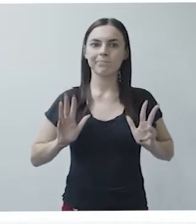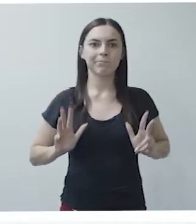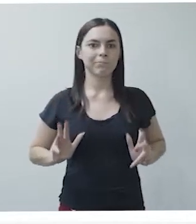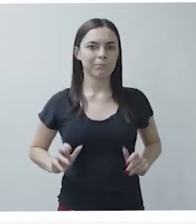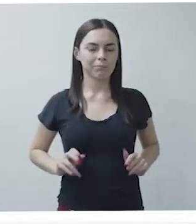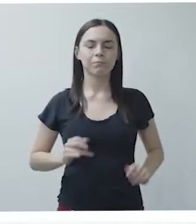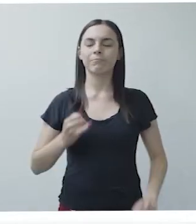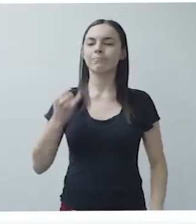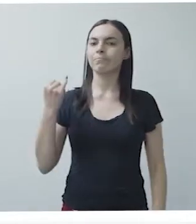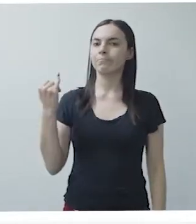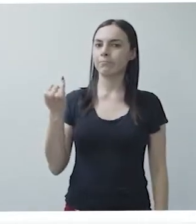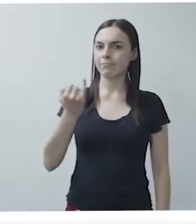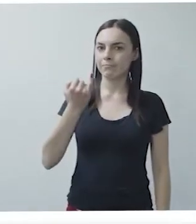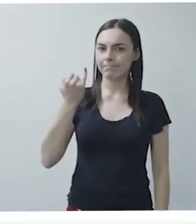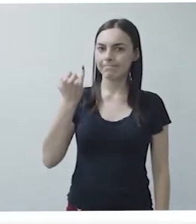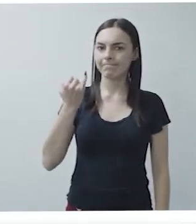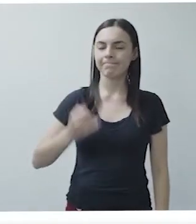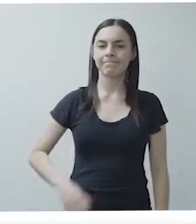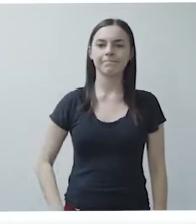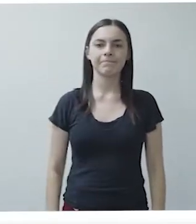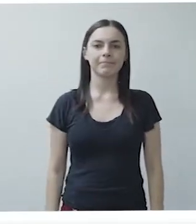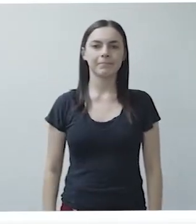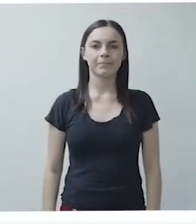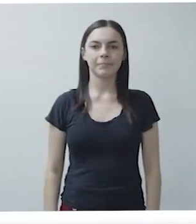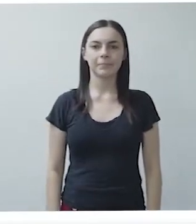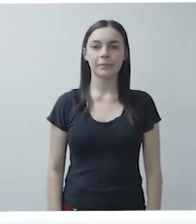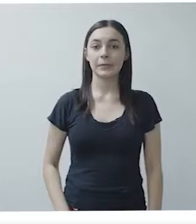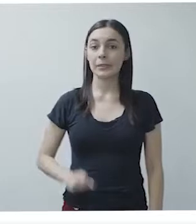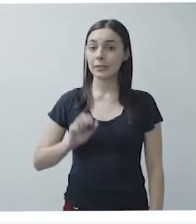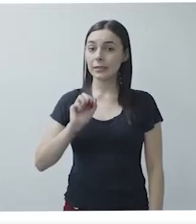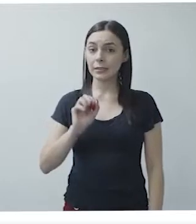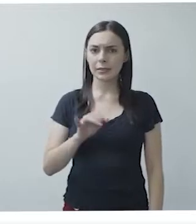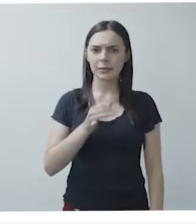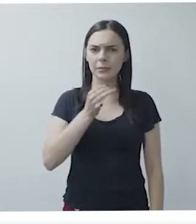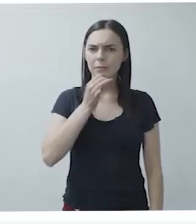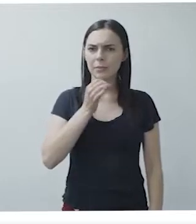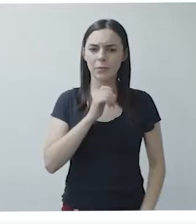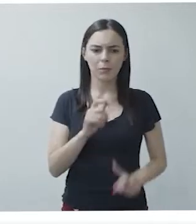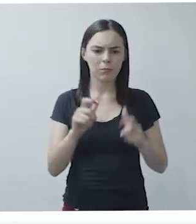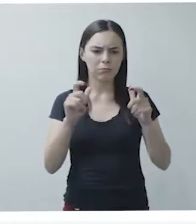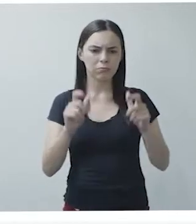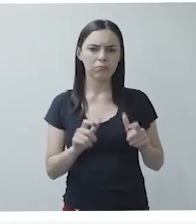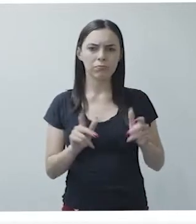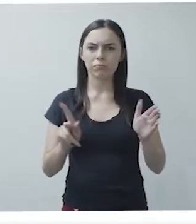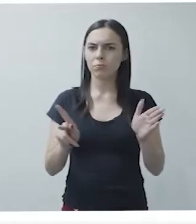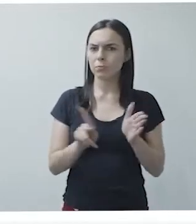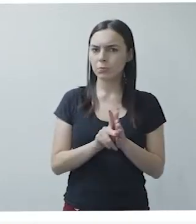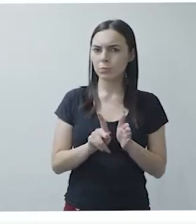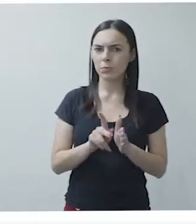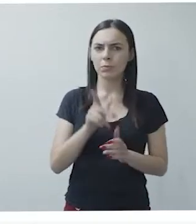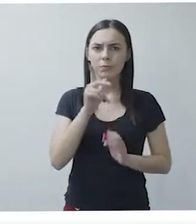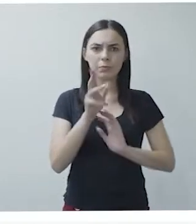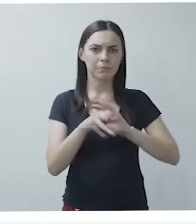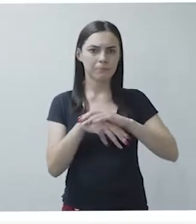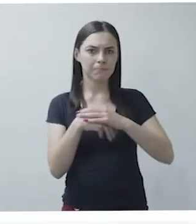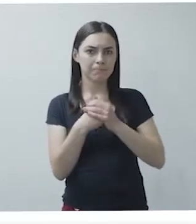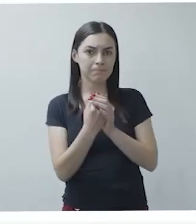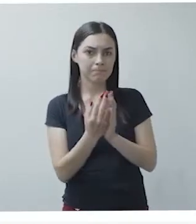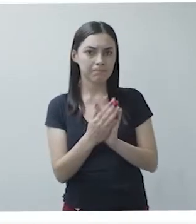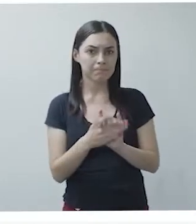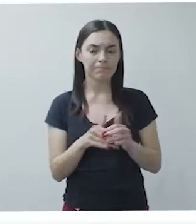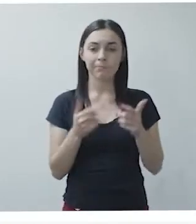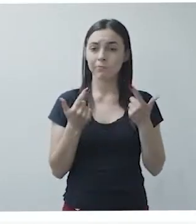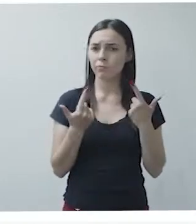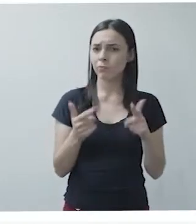muito importante, não é mesmo? E se você não tiver um local para higienizar as suas mãos, né, para